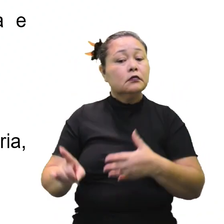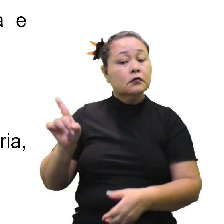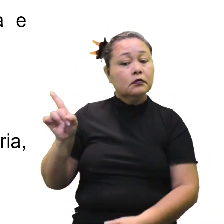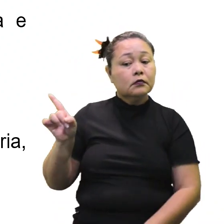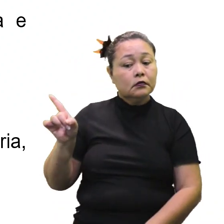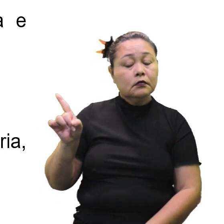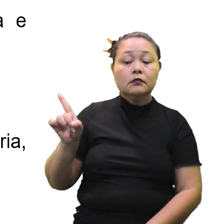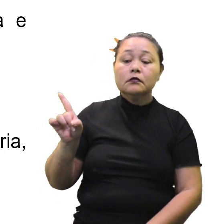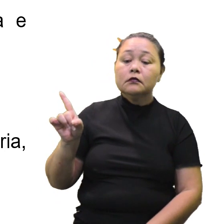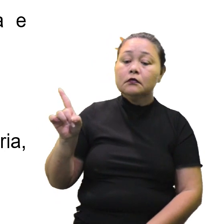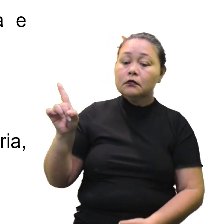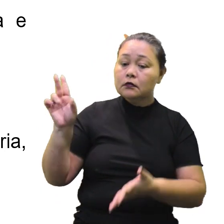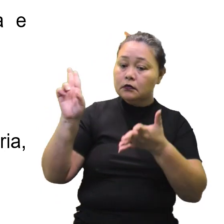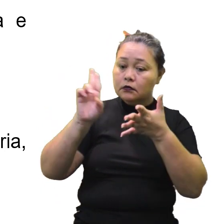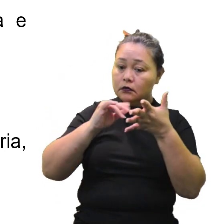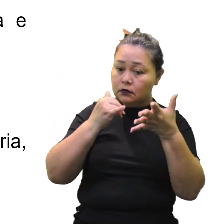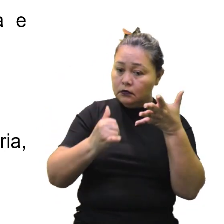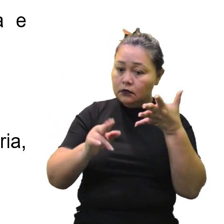essa questão energética,